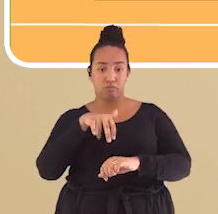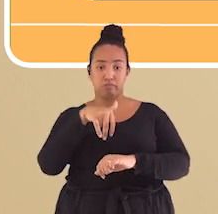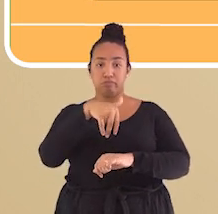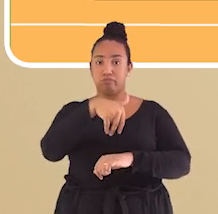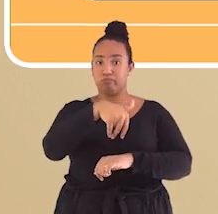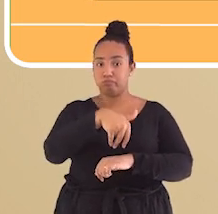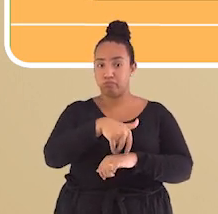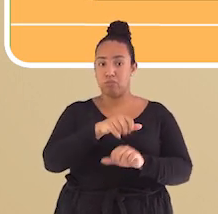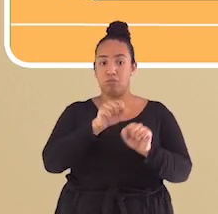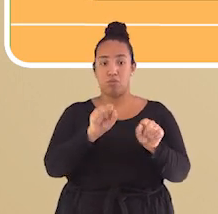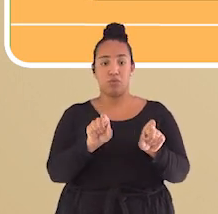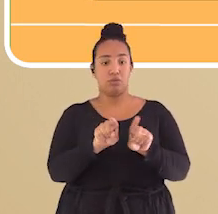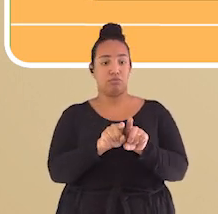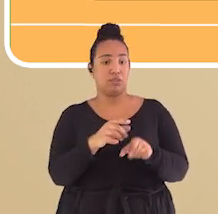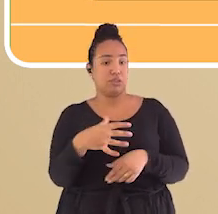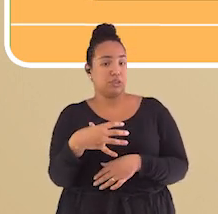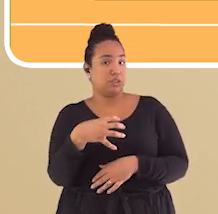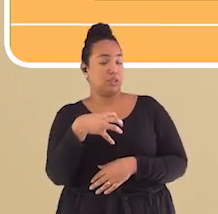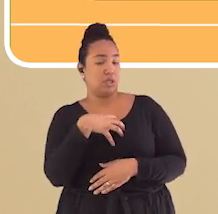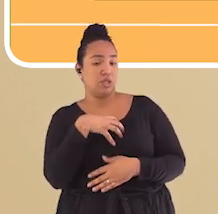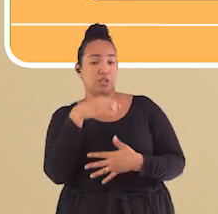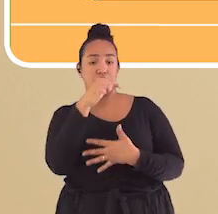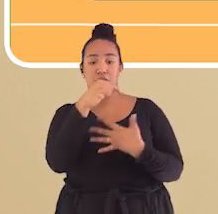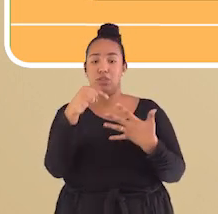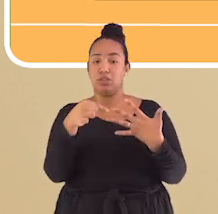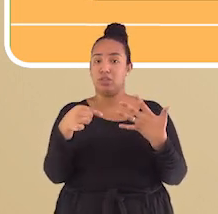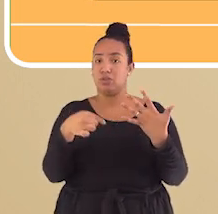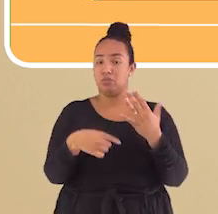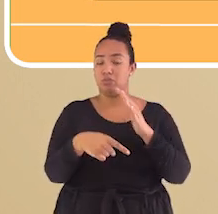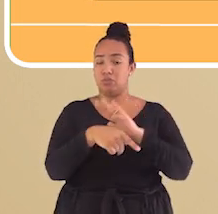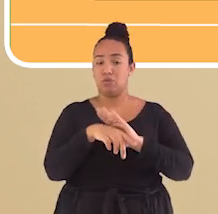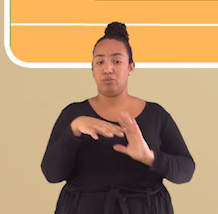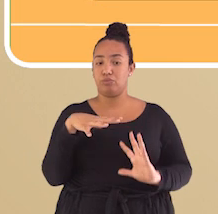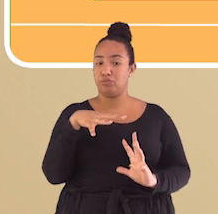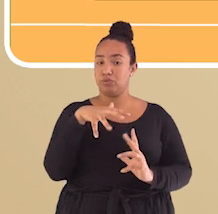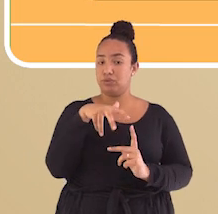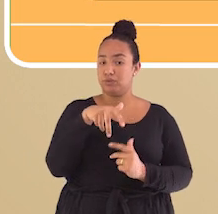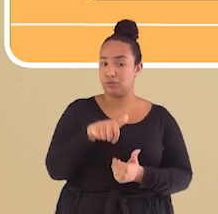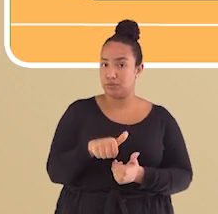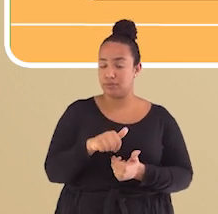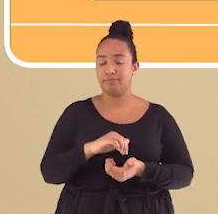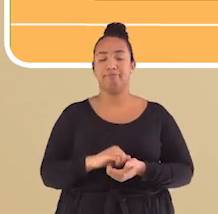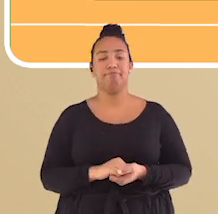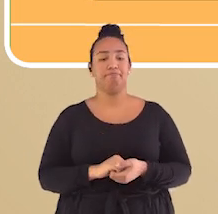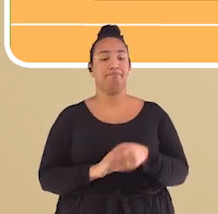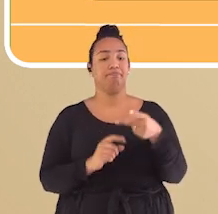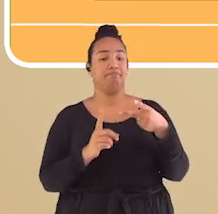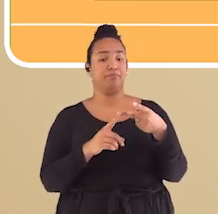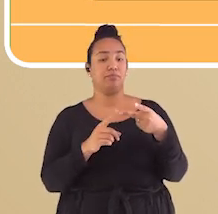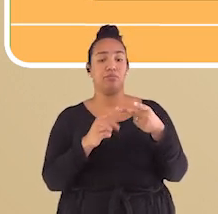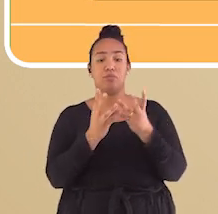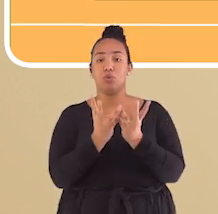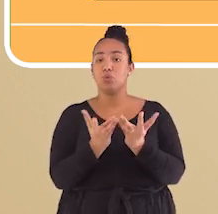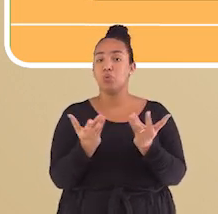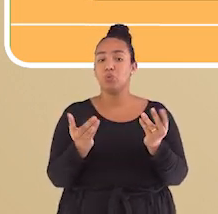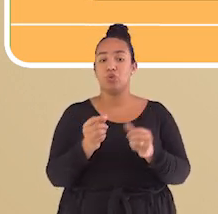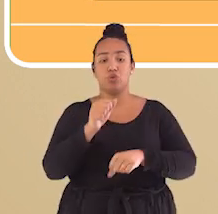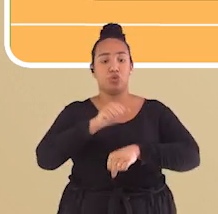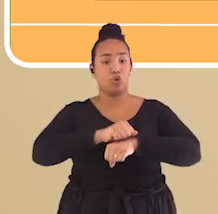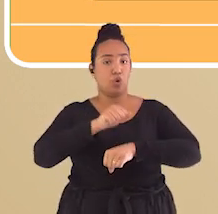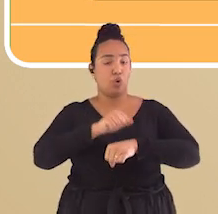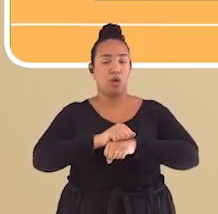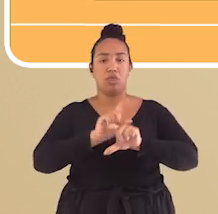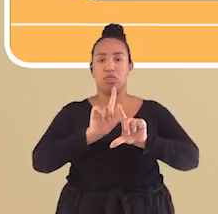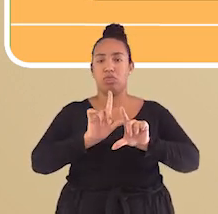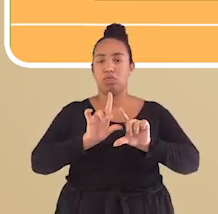pode impressionar os sentidos, elemento constituinte do universo, ou qualquer substância sólida,